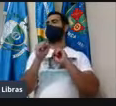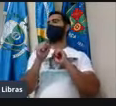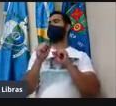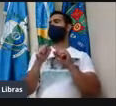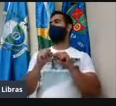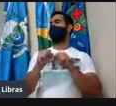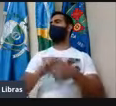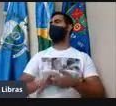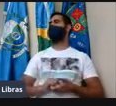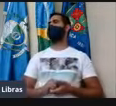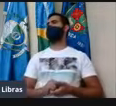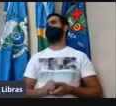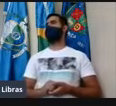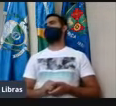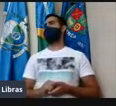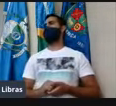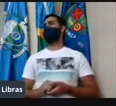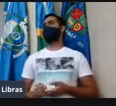vontade.